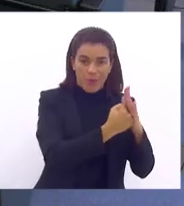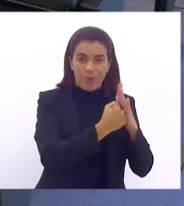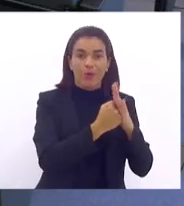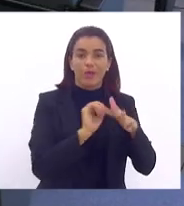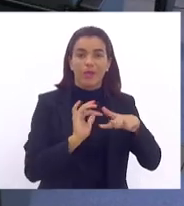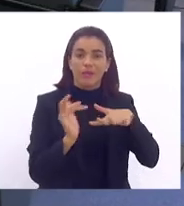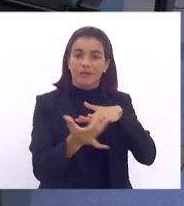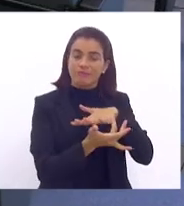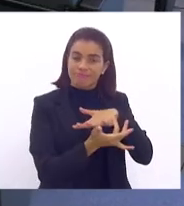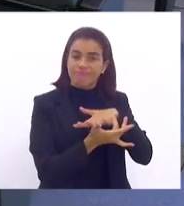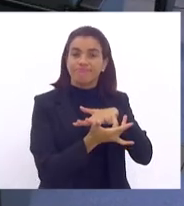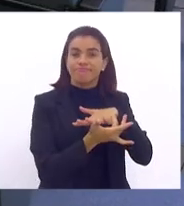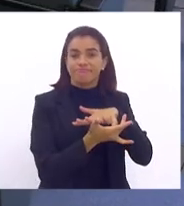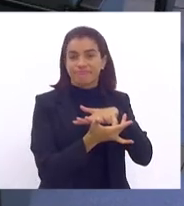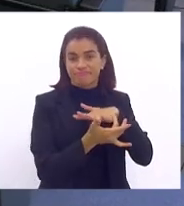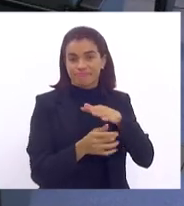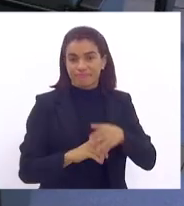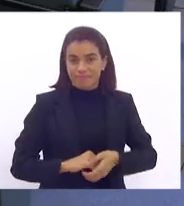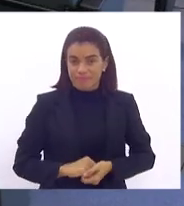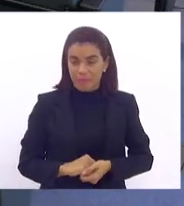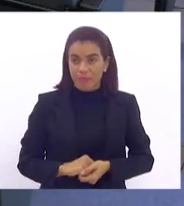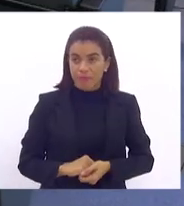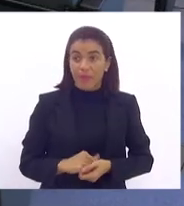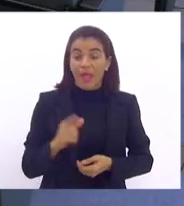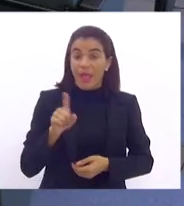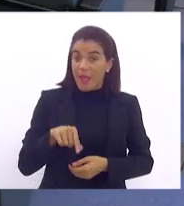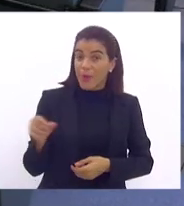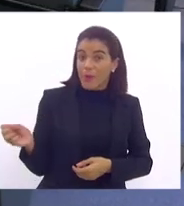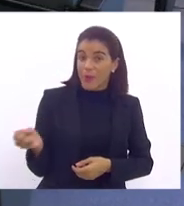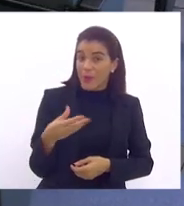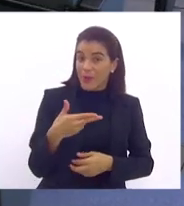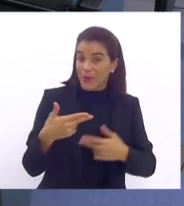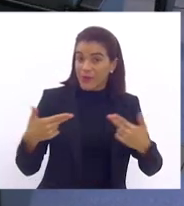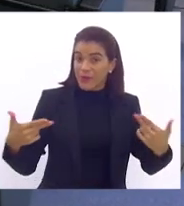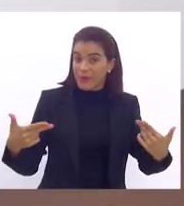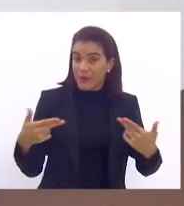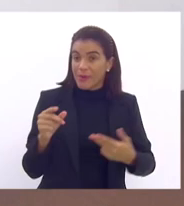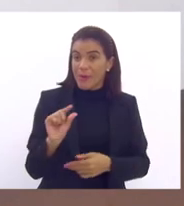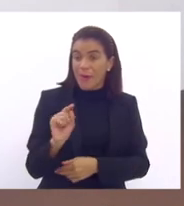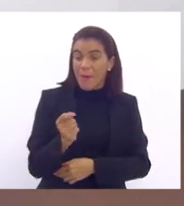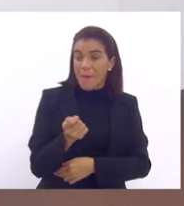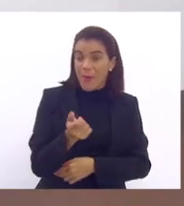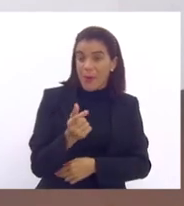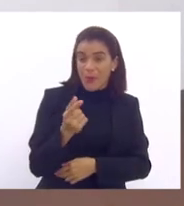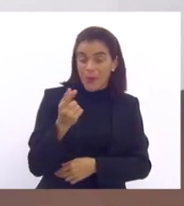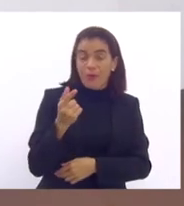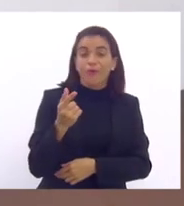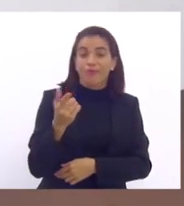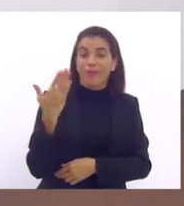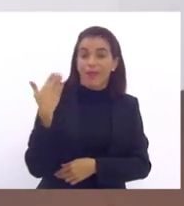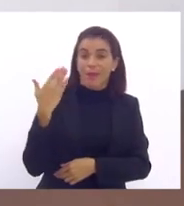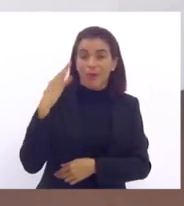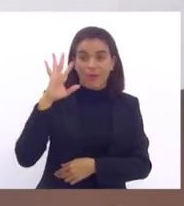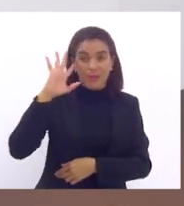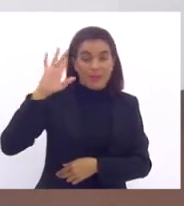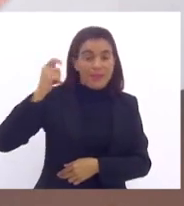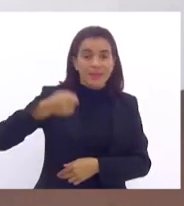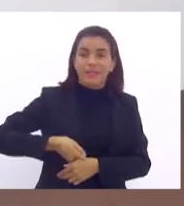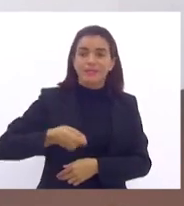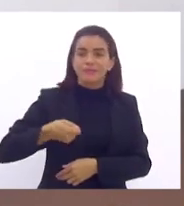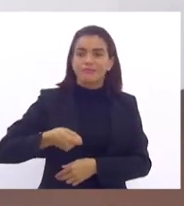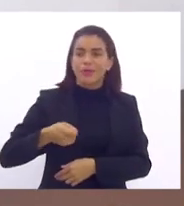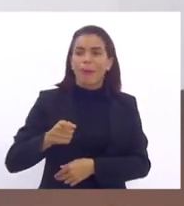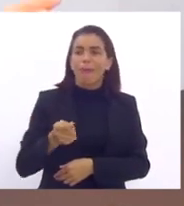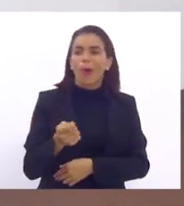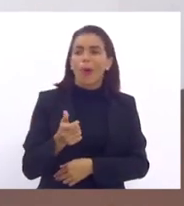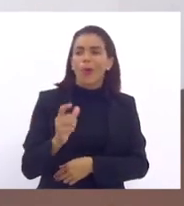parlamentares nas redes sociais essa é uma novidade trazida recentemente por uma decisão que foi tomada pela primeira vez há